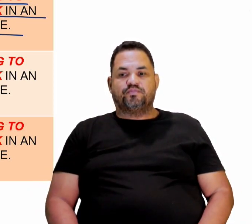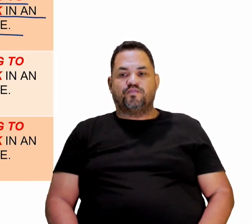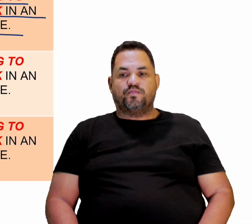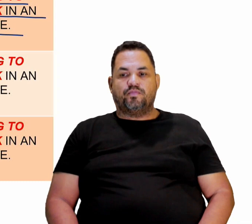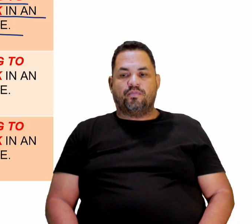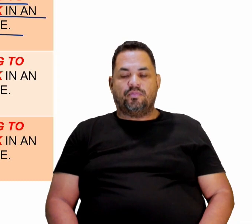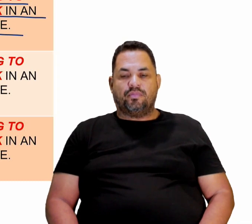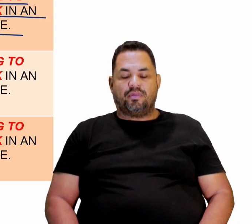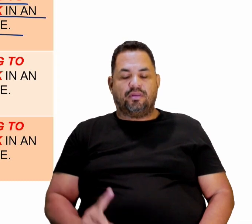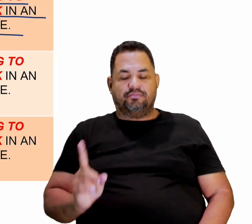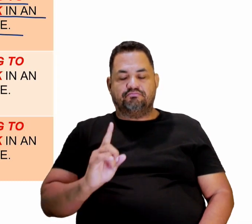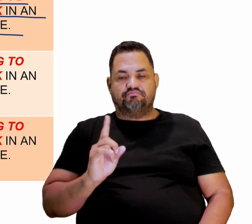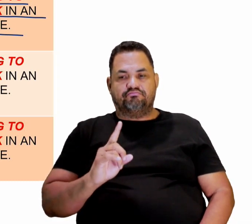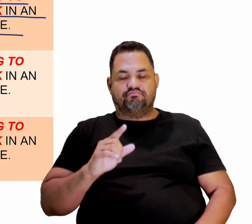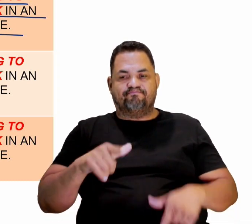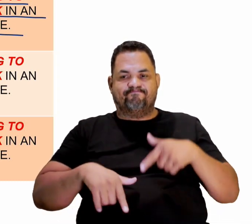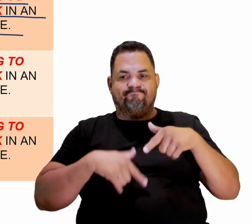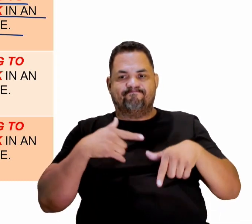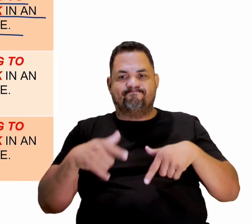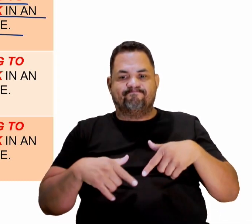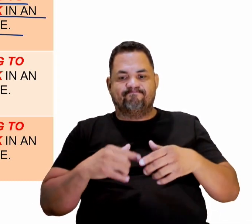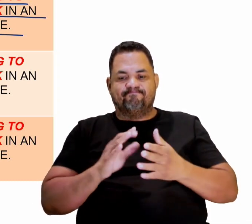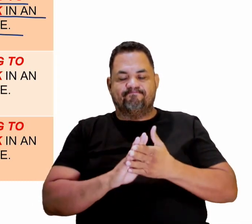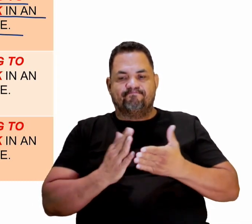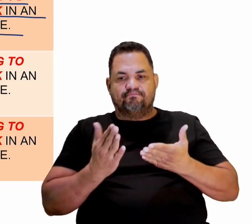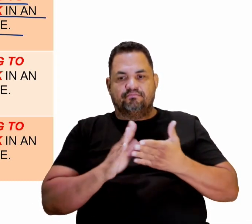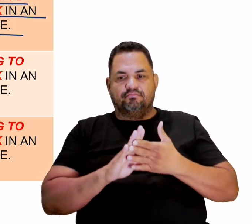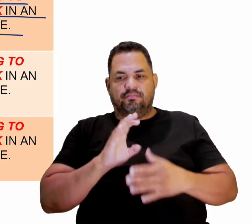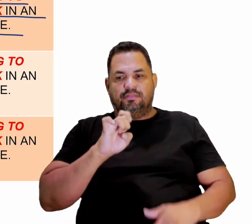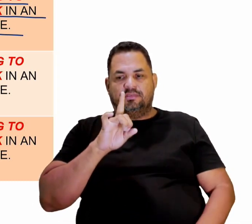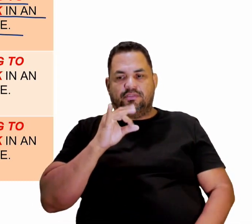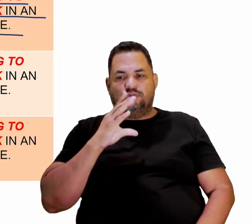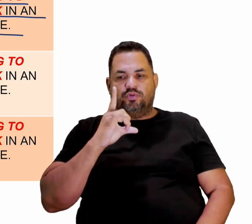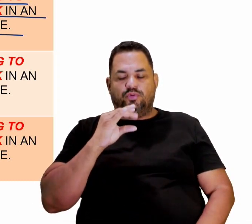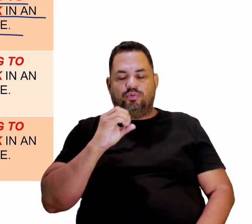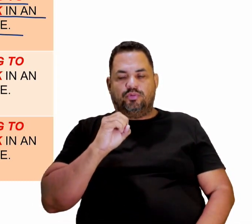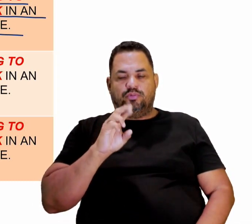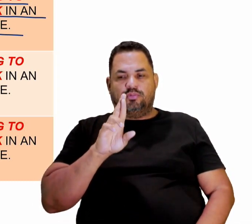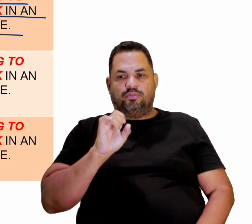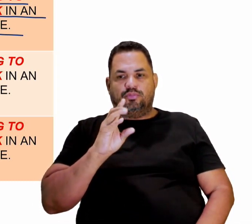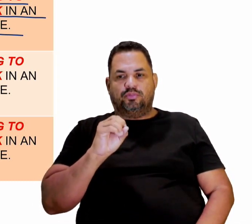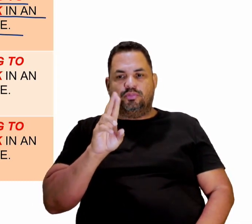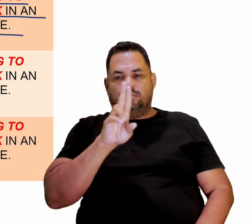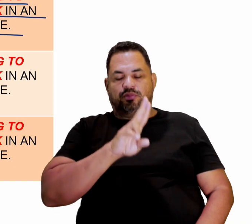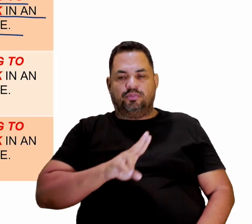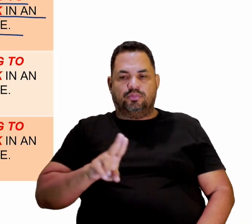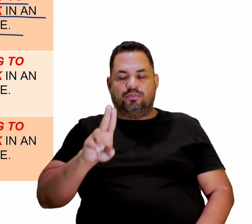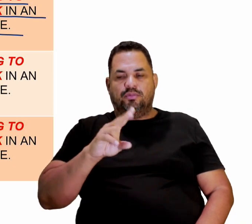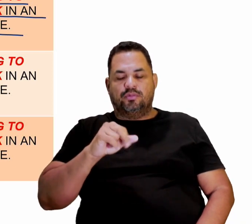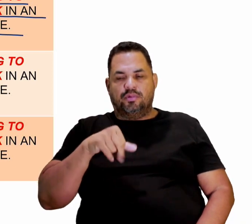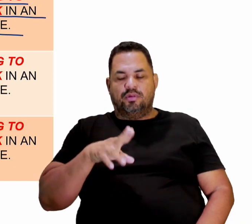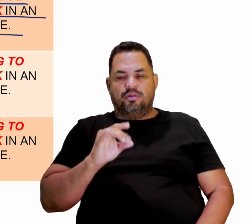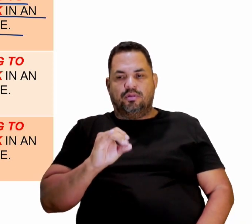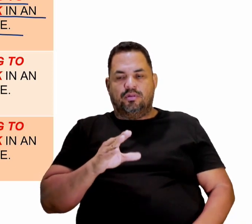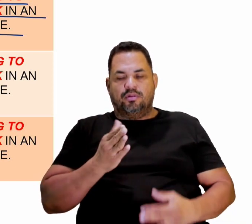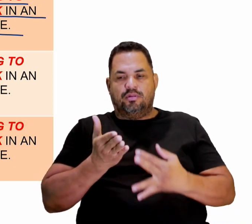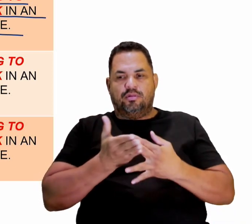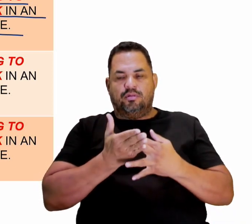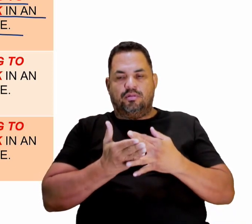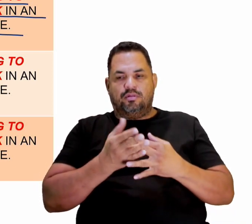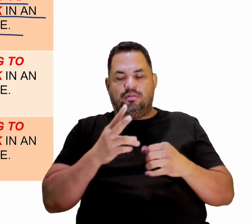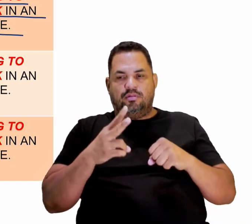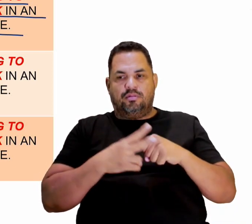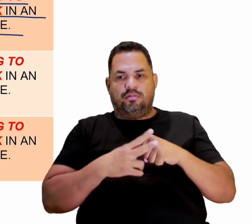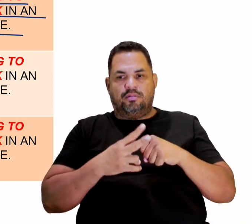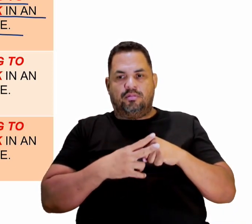eu não vou trabalhar num escritório e aí você vai usar assim um not entre o verbo to be